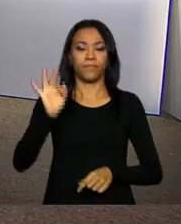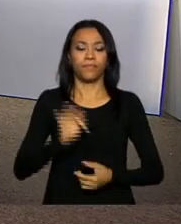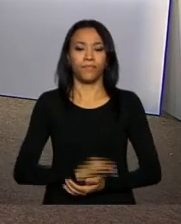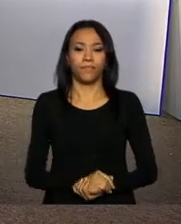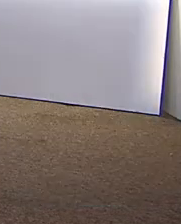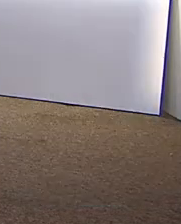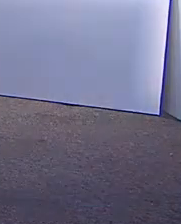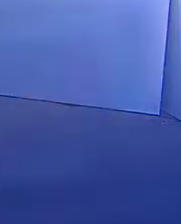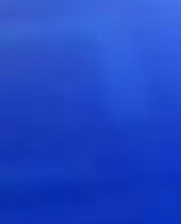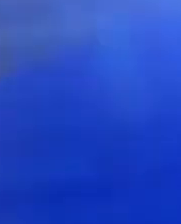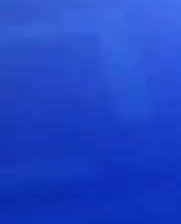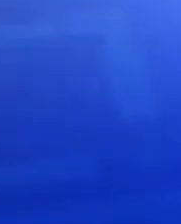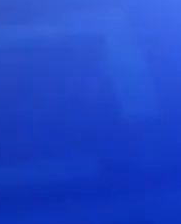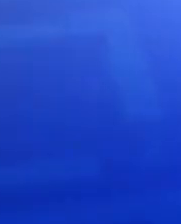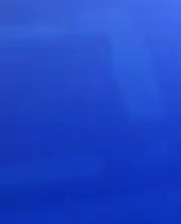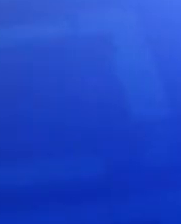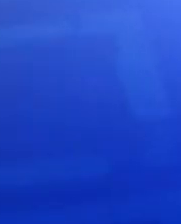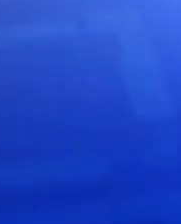Federal.